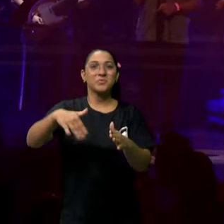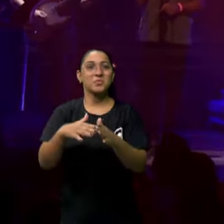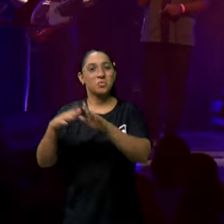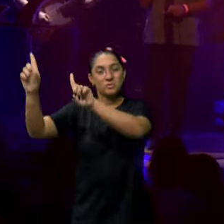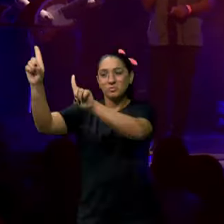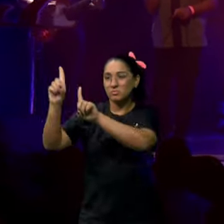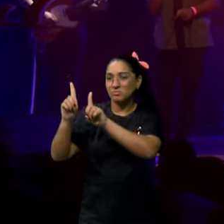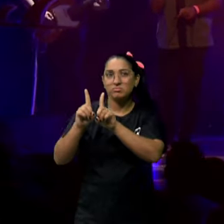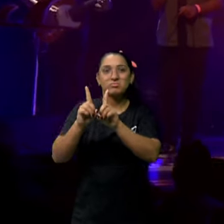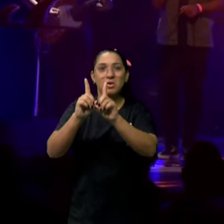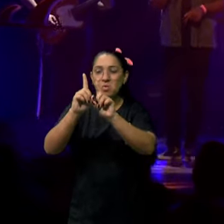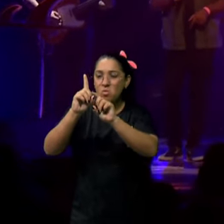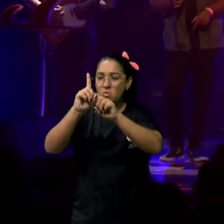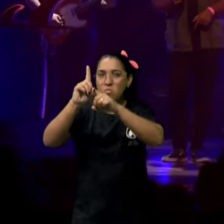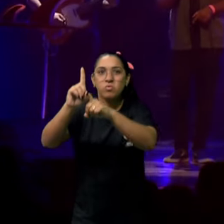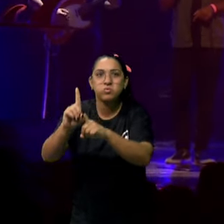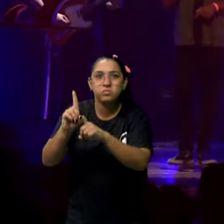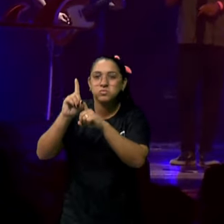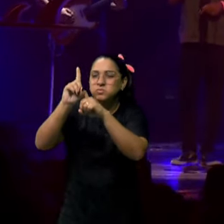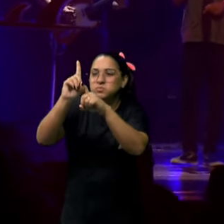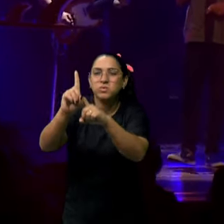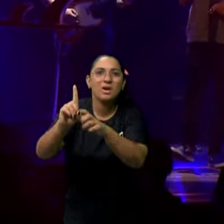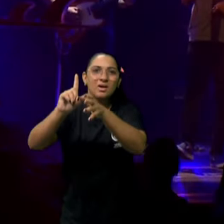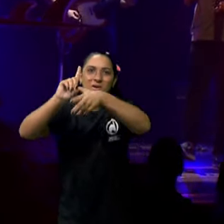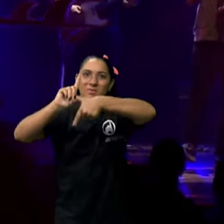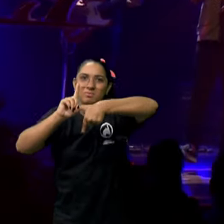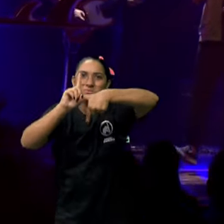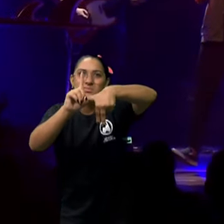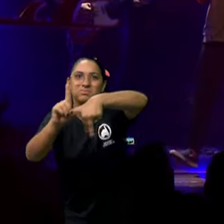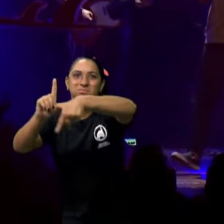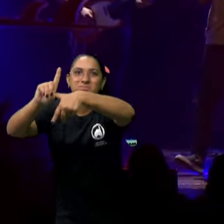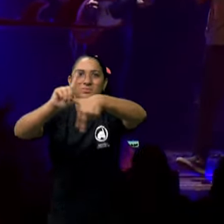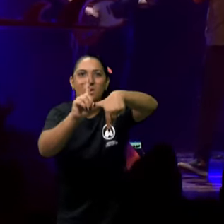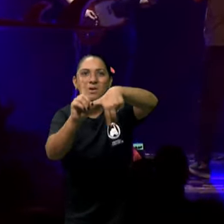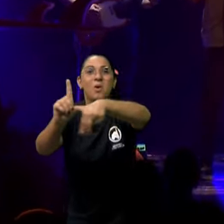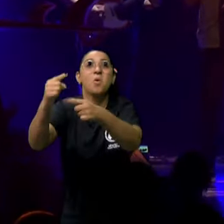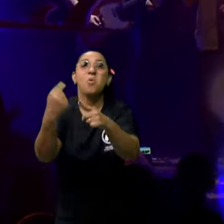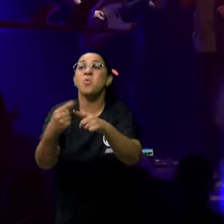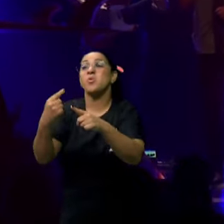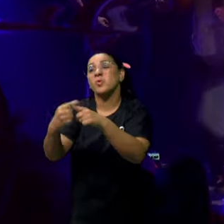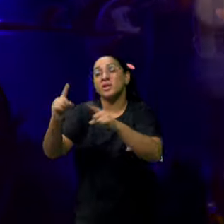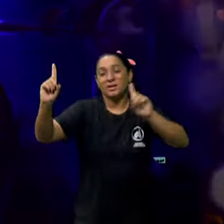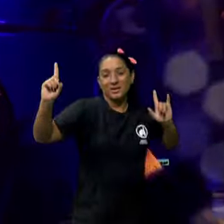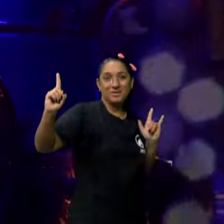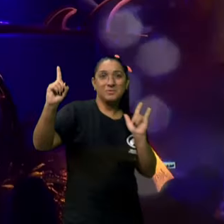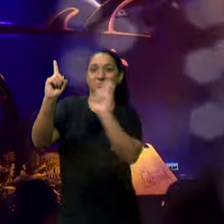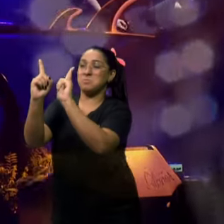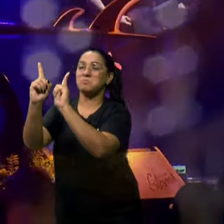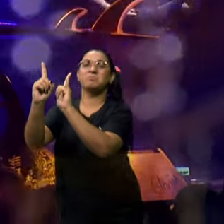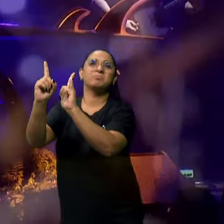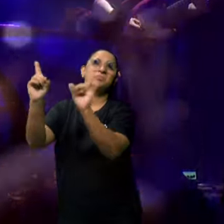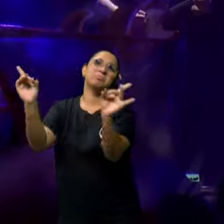é só chorar quero que eu te amo